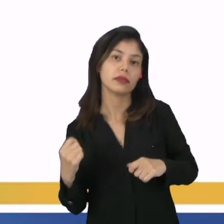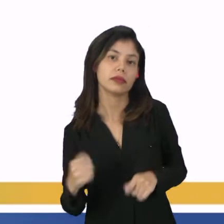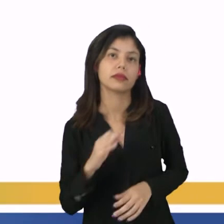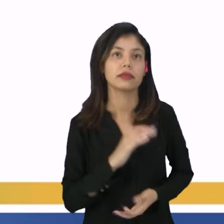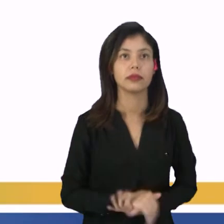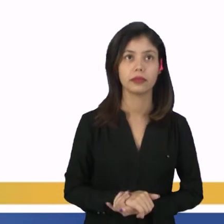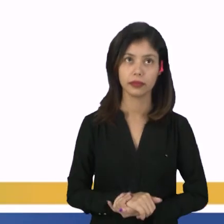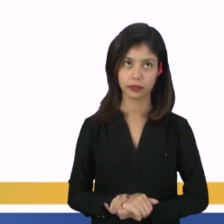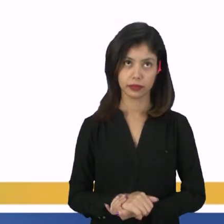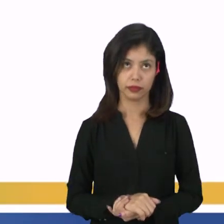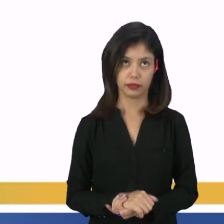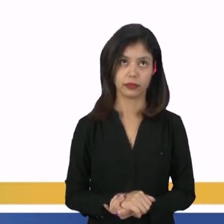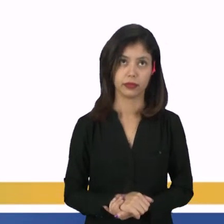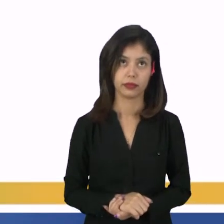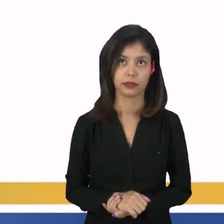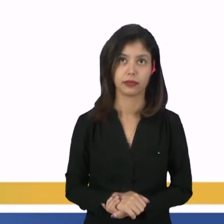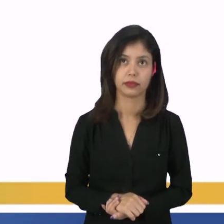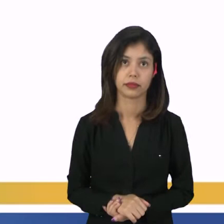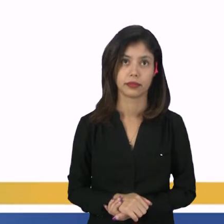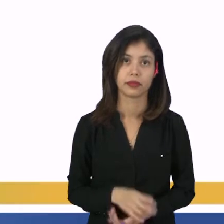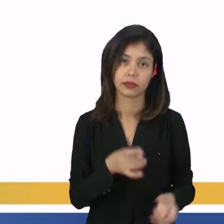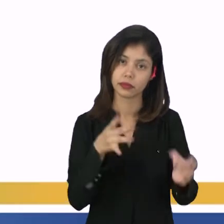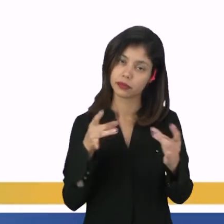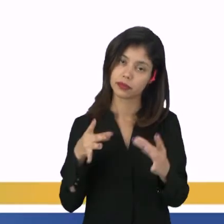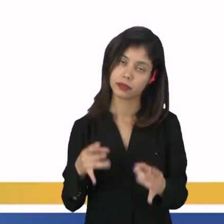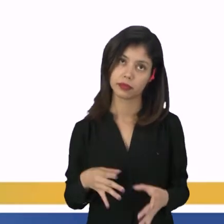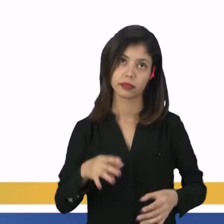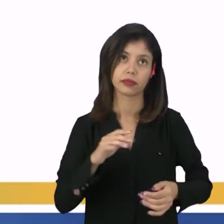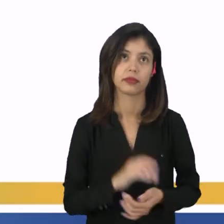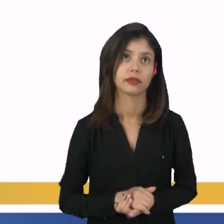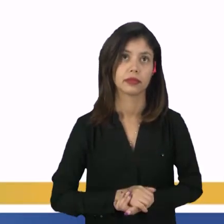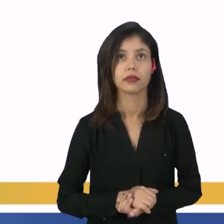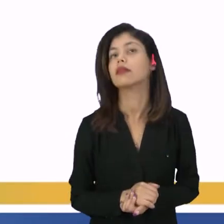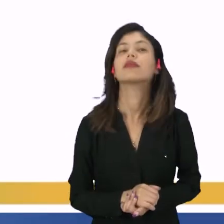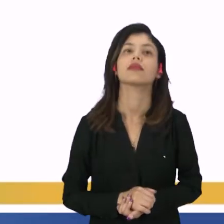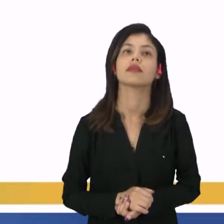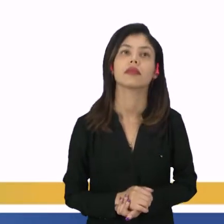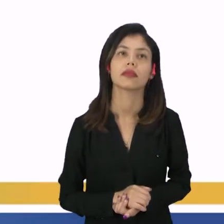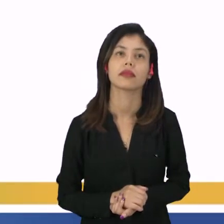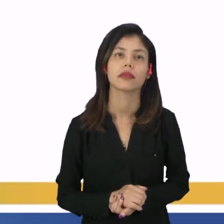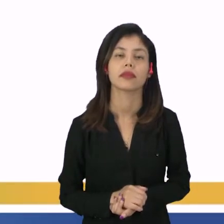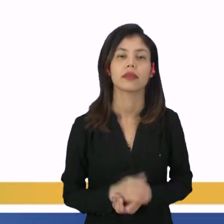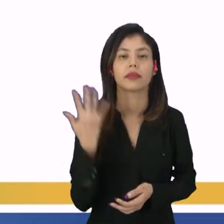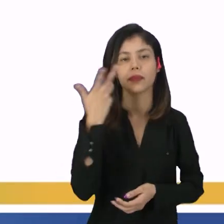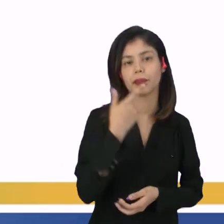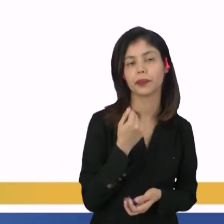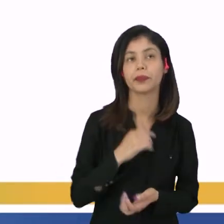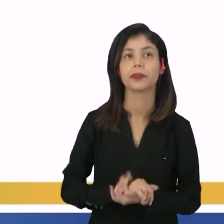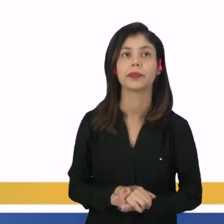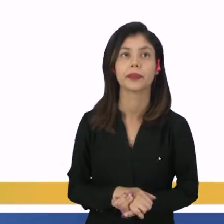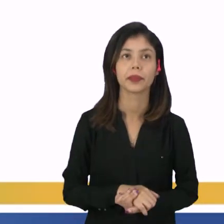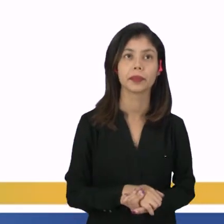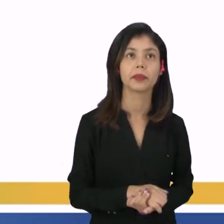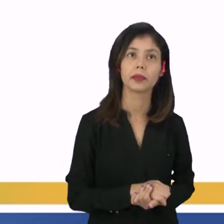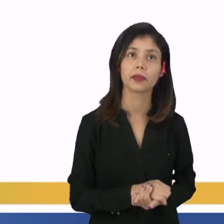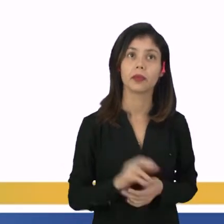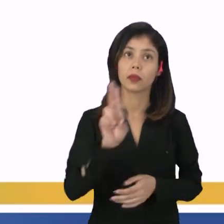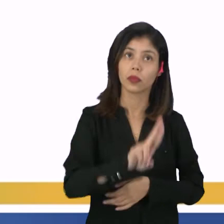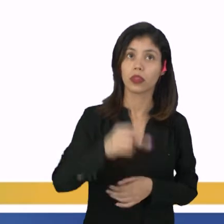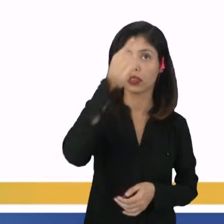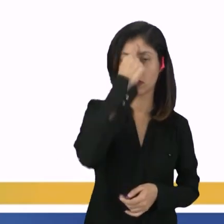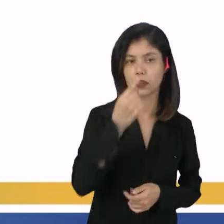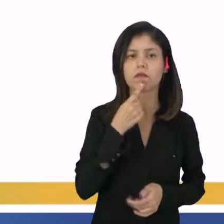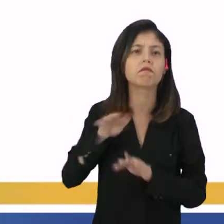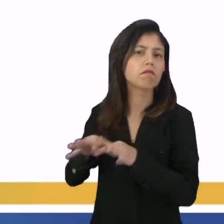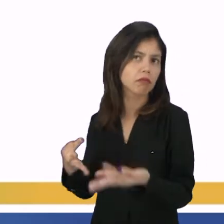precisando. Agora vamos para continuar nossa dica de slides eficazes e bonitos. Primeiro, use